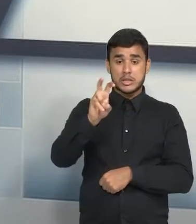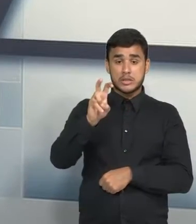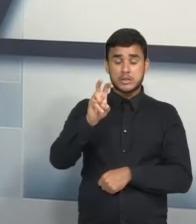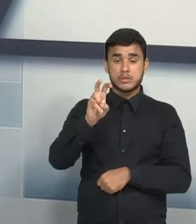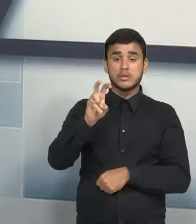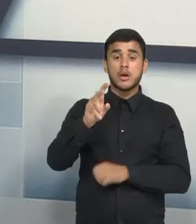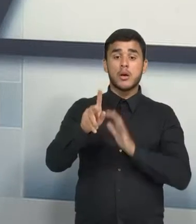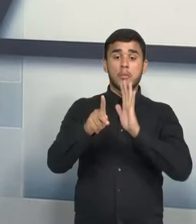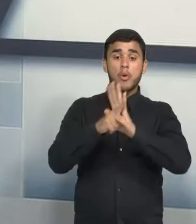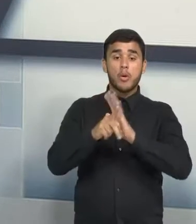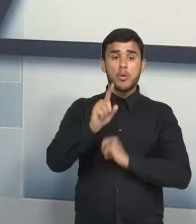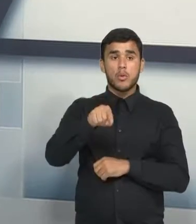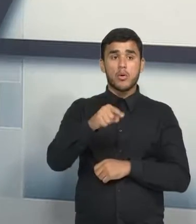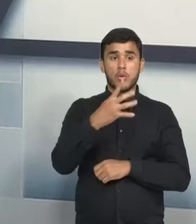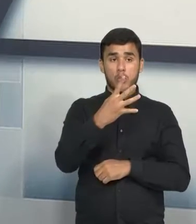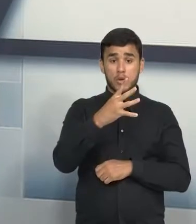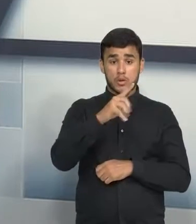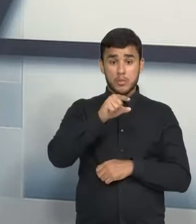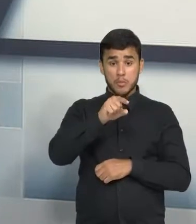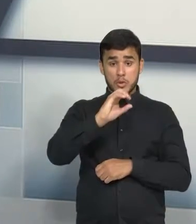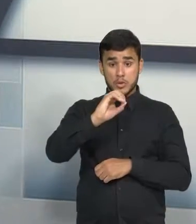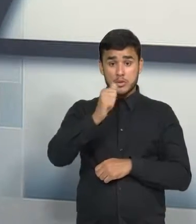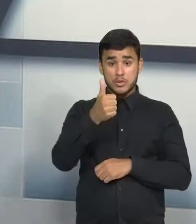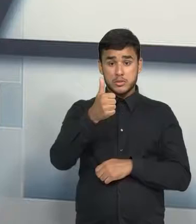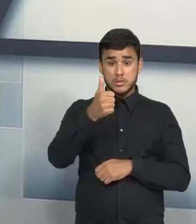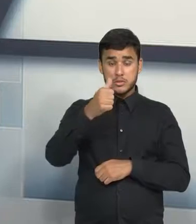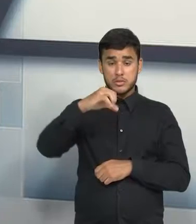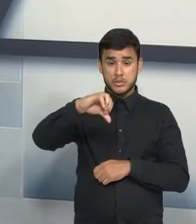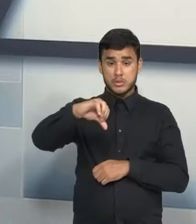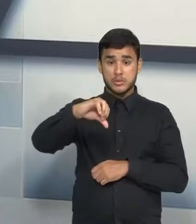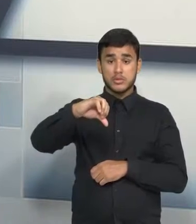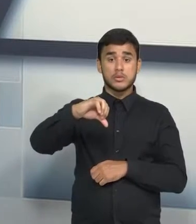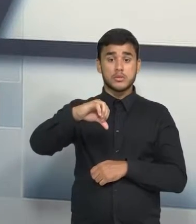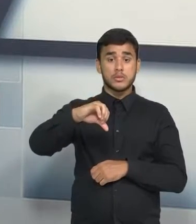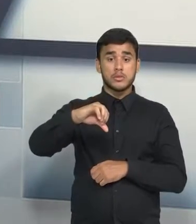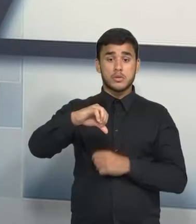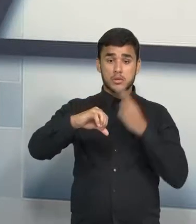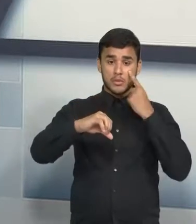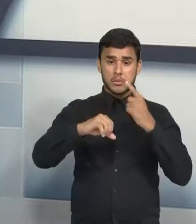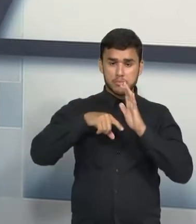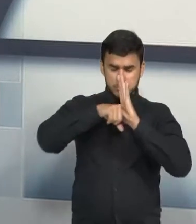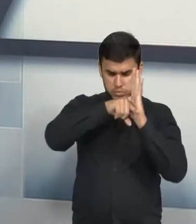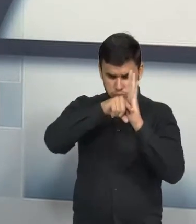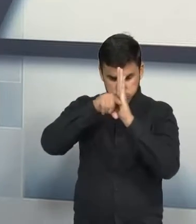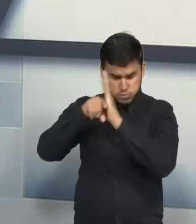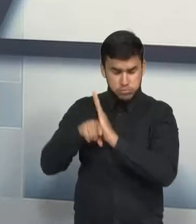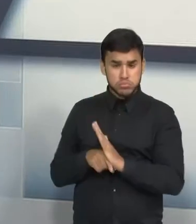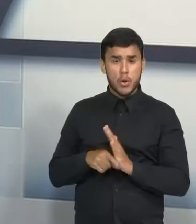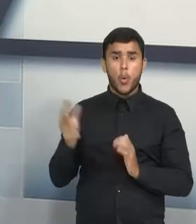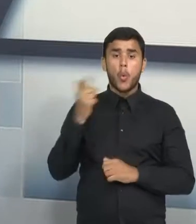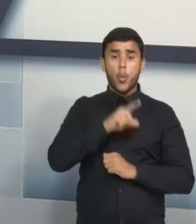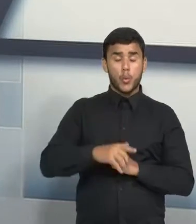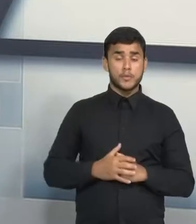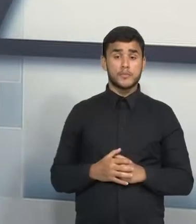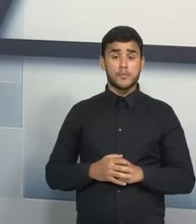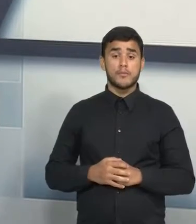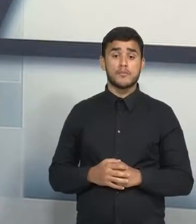seja, mais de 400 pessoas deixaram de morrer de um trabalho bem feito. Quando foi